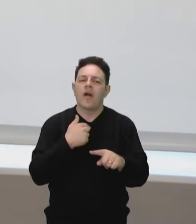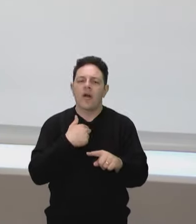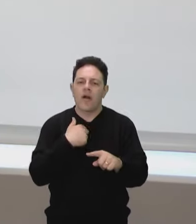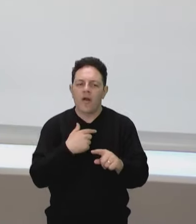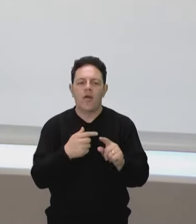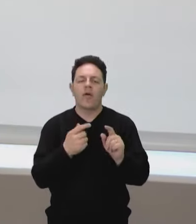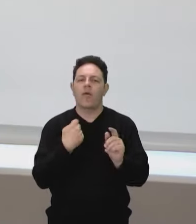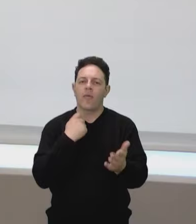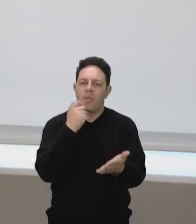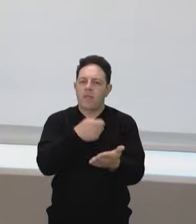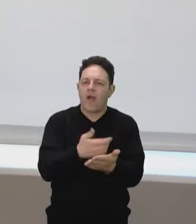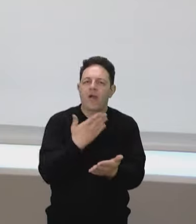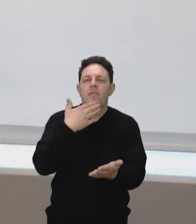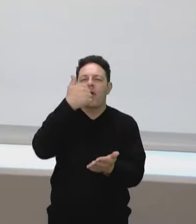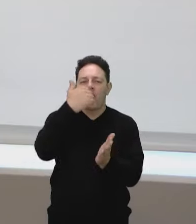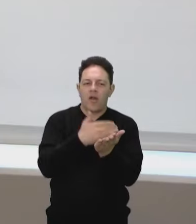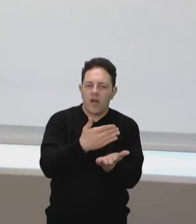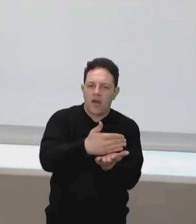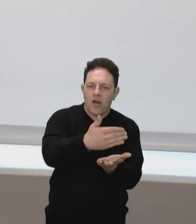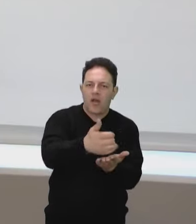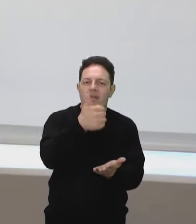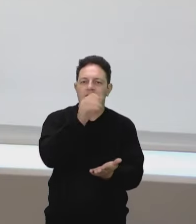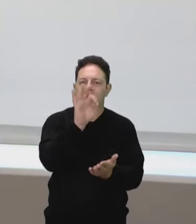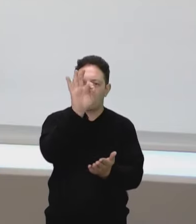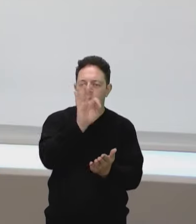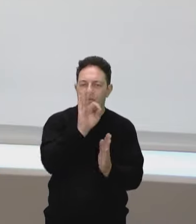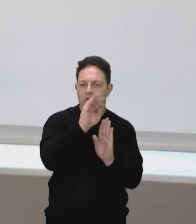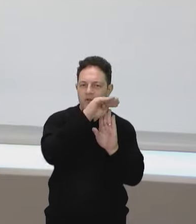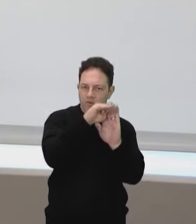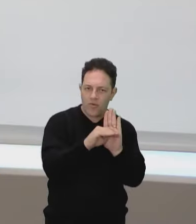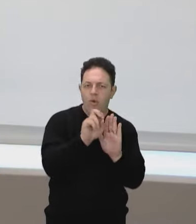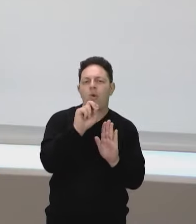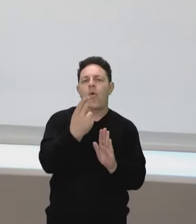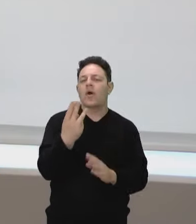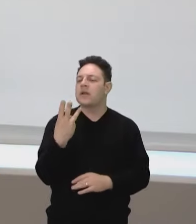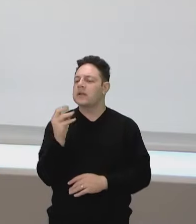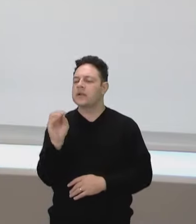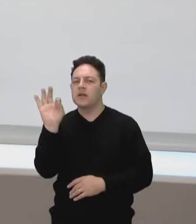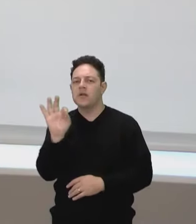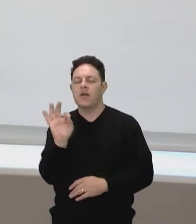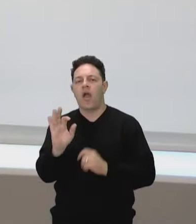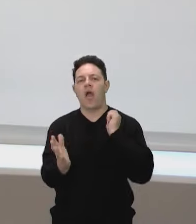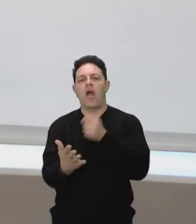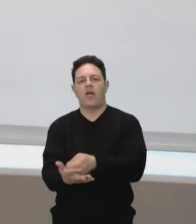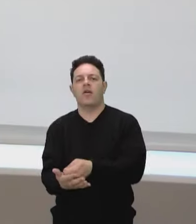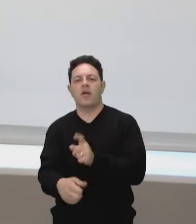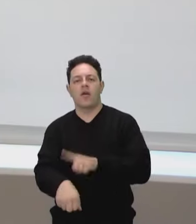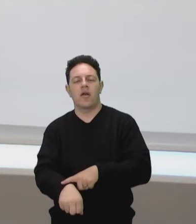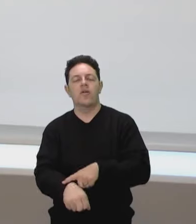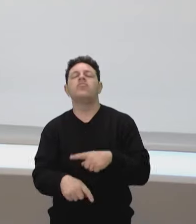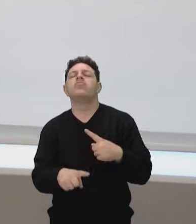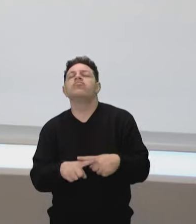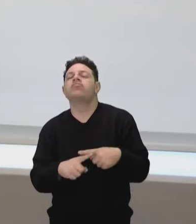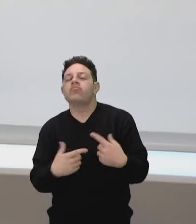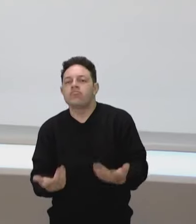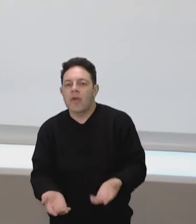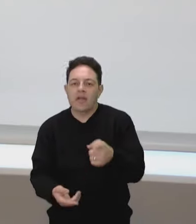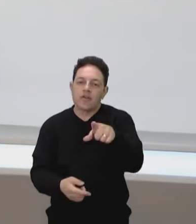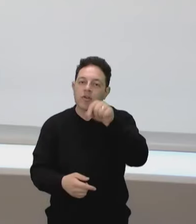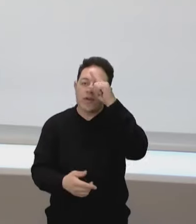do pagamento 10% a prazo do que 30% à vista. E aí a gente pode até discutir aí